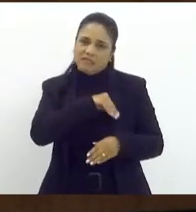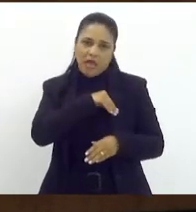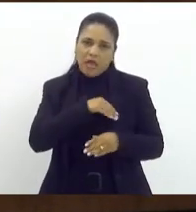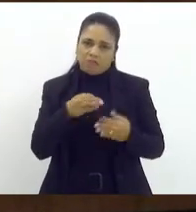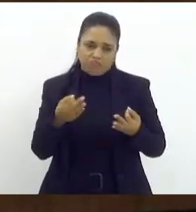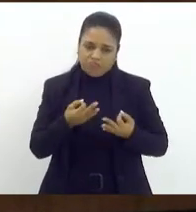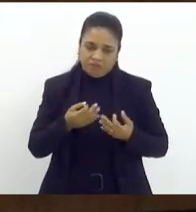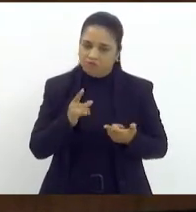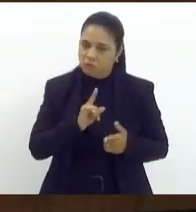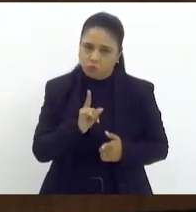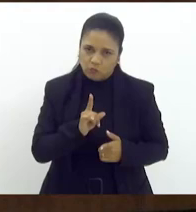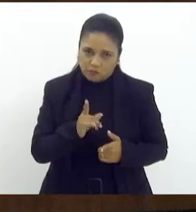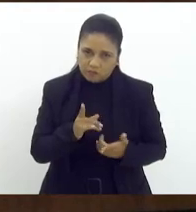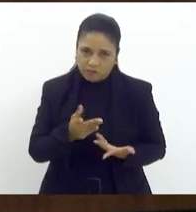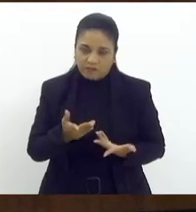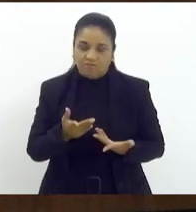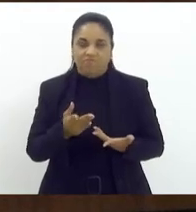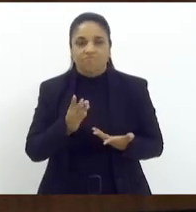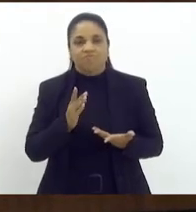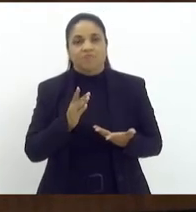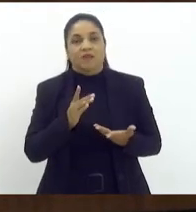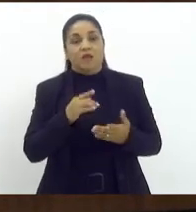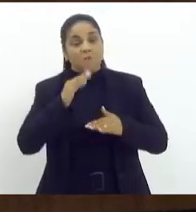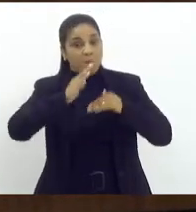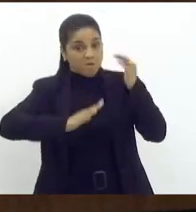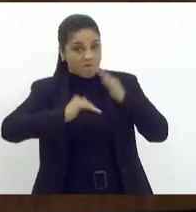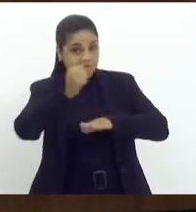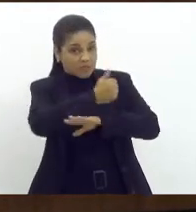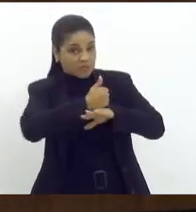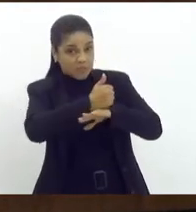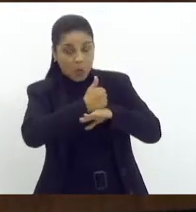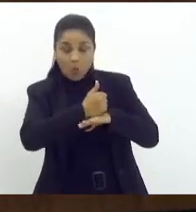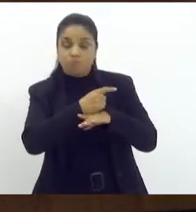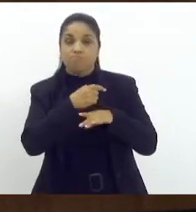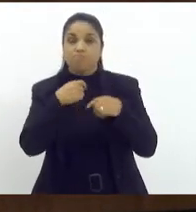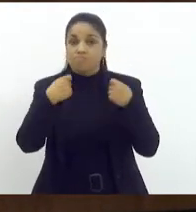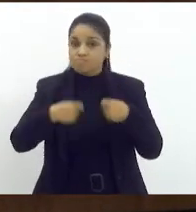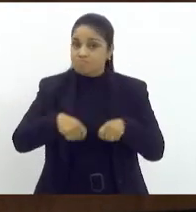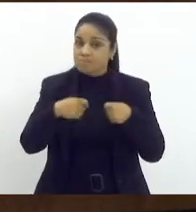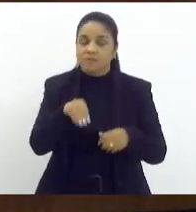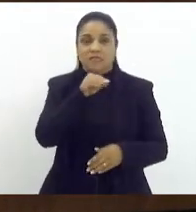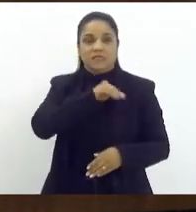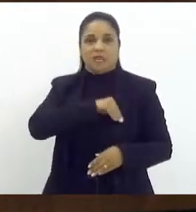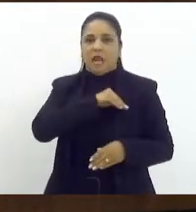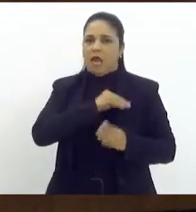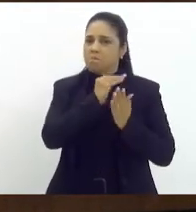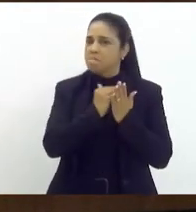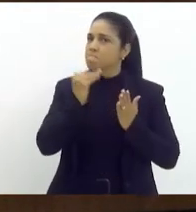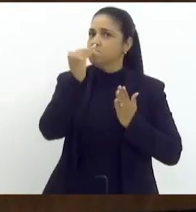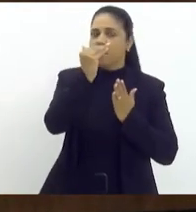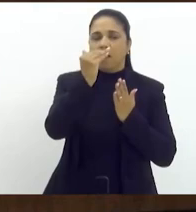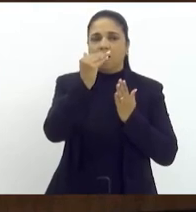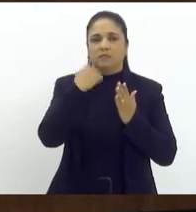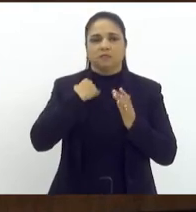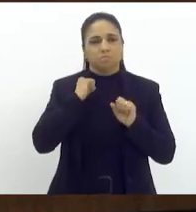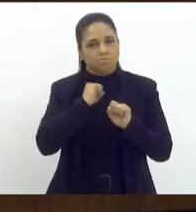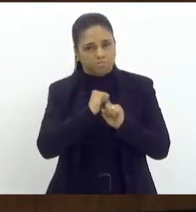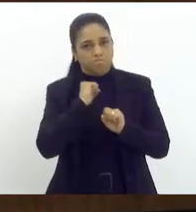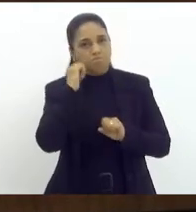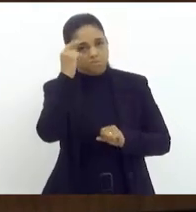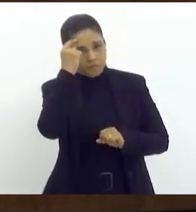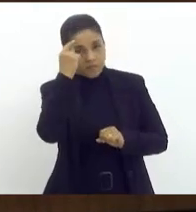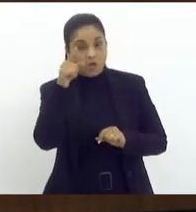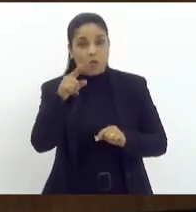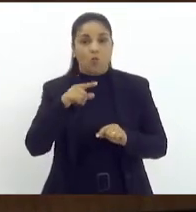essa grande realidade é a profissão que deveria ter o maior salário se nós pararmos e pensar o astronauta